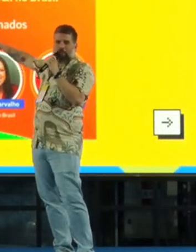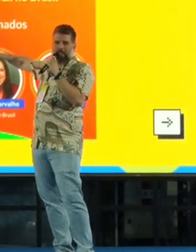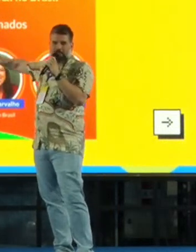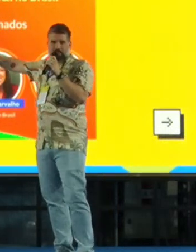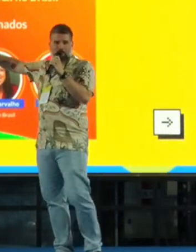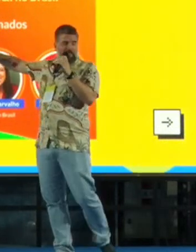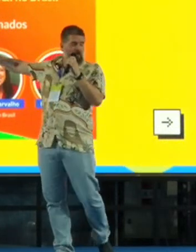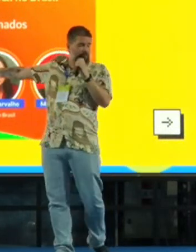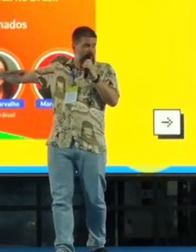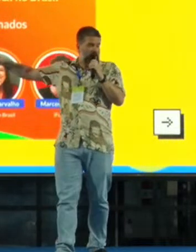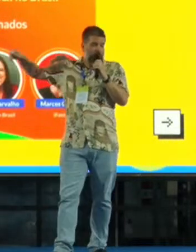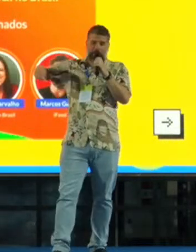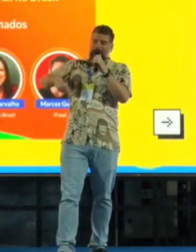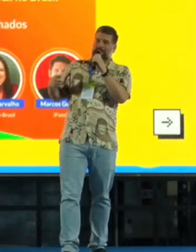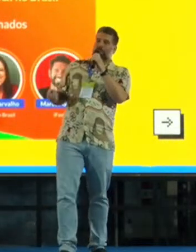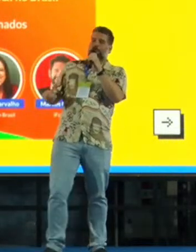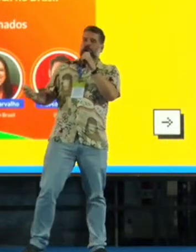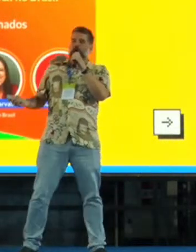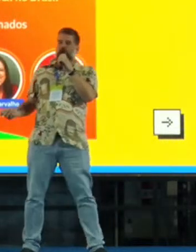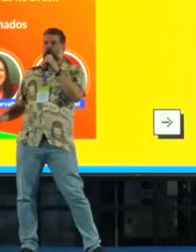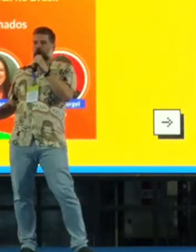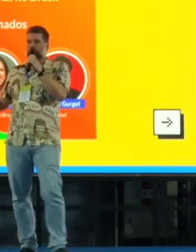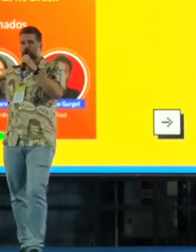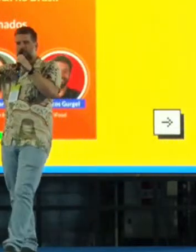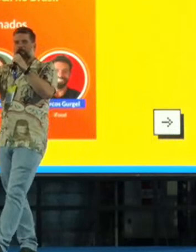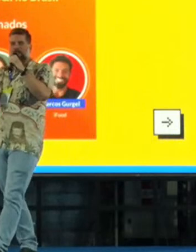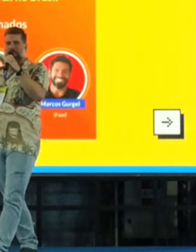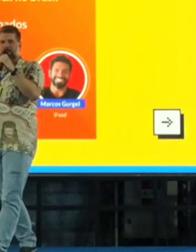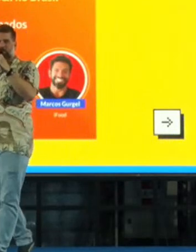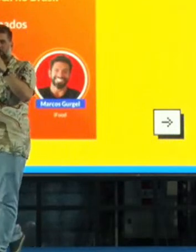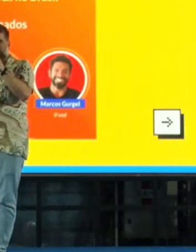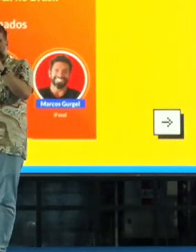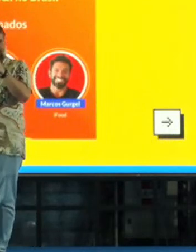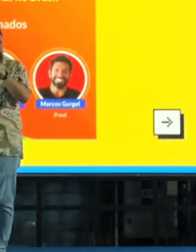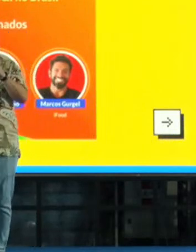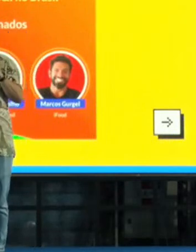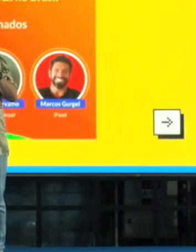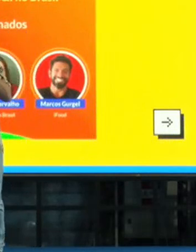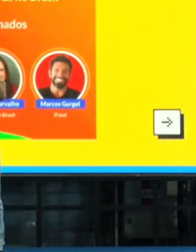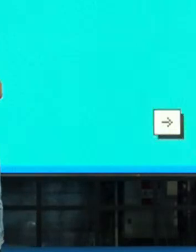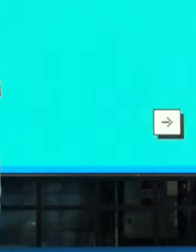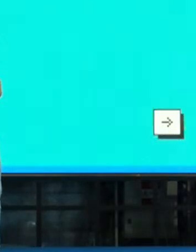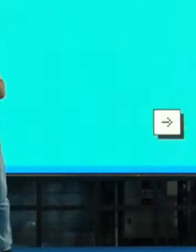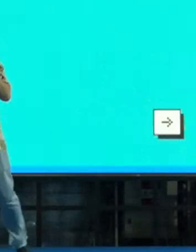Eu não vou falar disso agora, não, porque antes eu vou fazer um resumo do que falei aqui no ano passado.